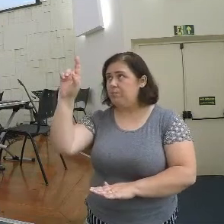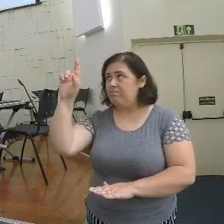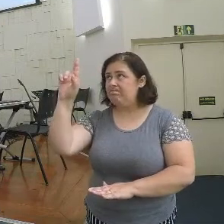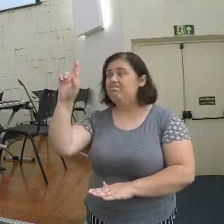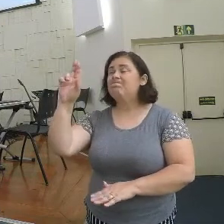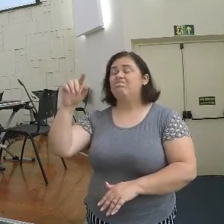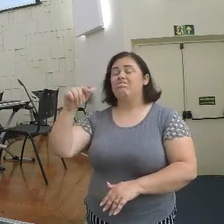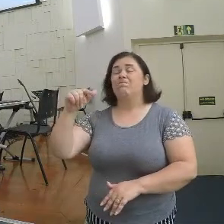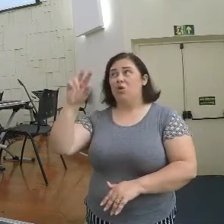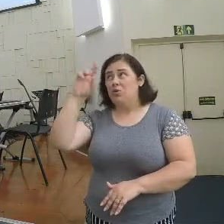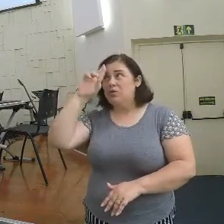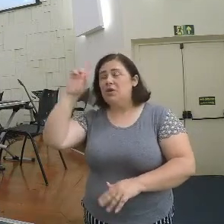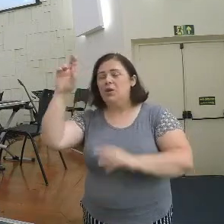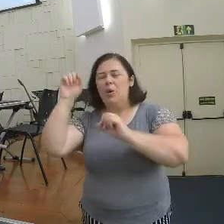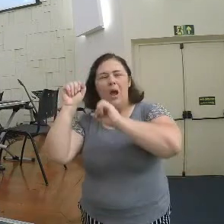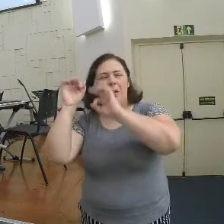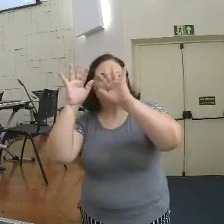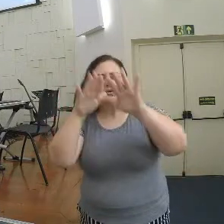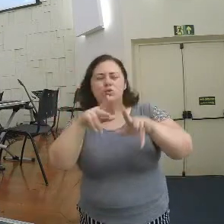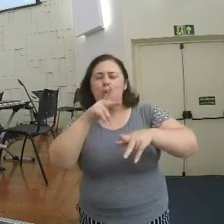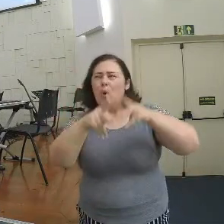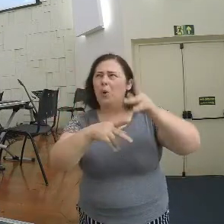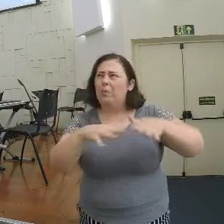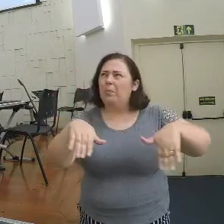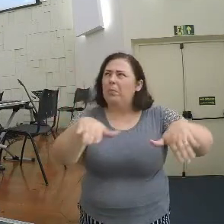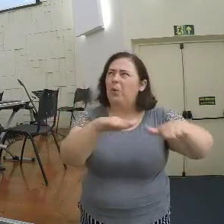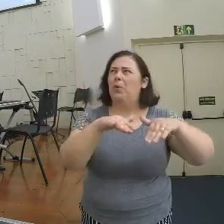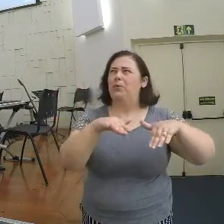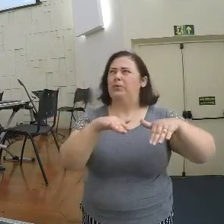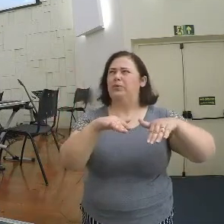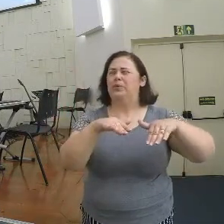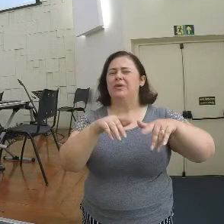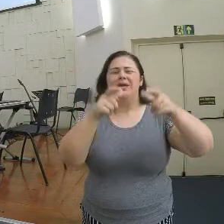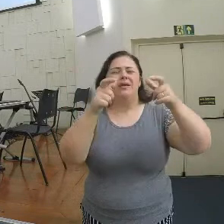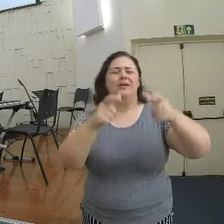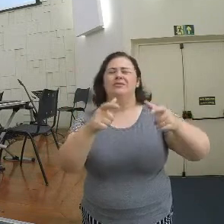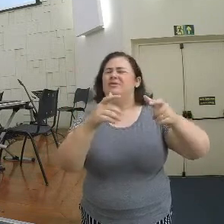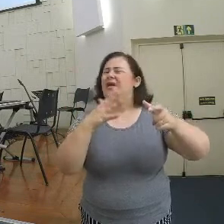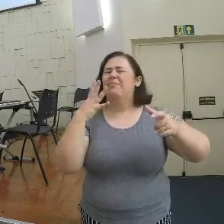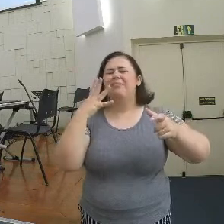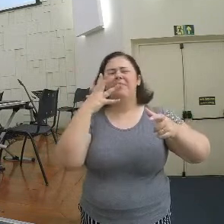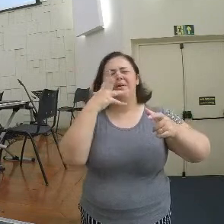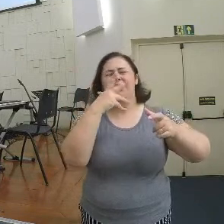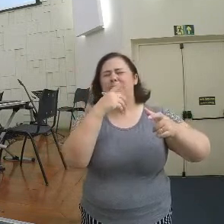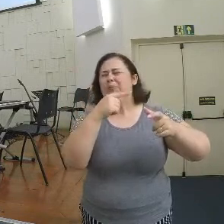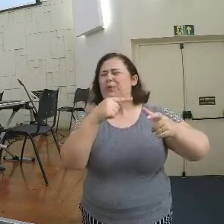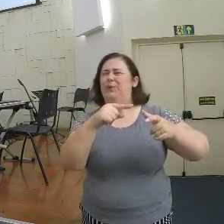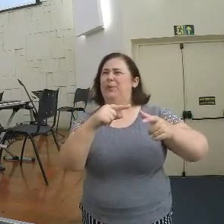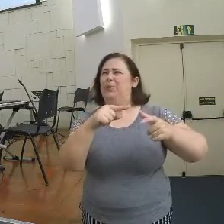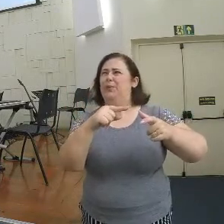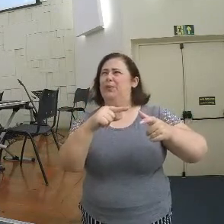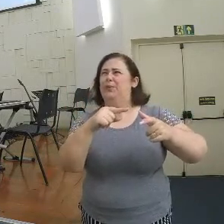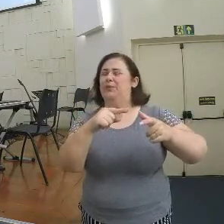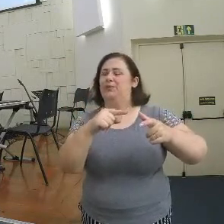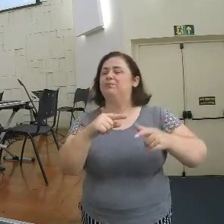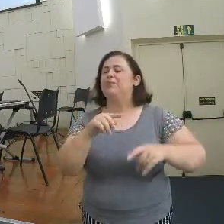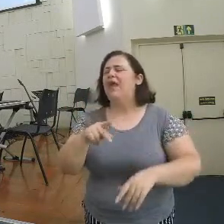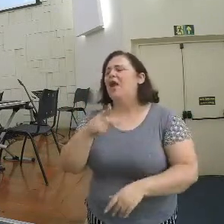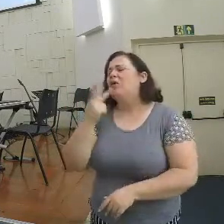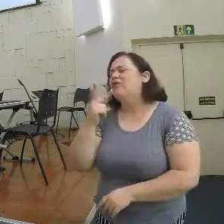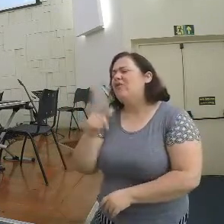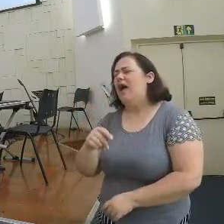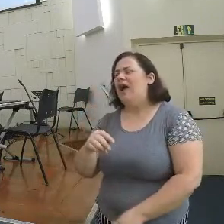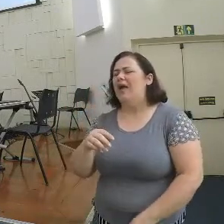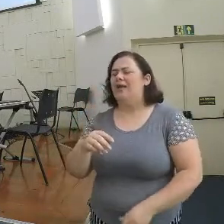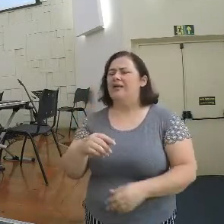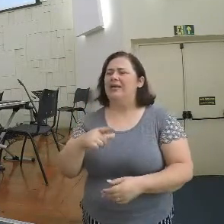abençoa o teu povo, a terra que nos deste, essa terra que mana leite e mel. Manar leite e mel, irmãos, é lembrar que